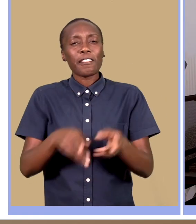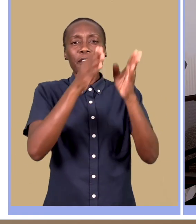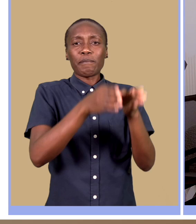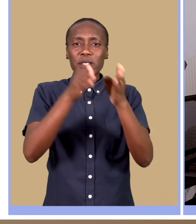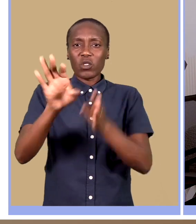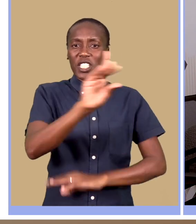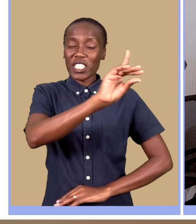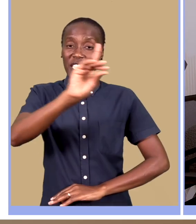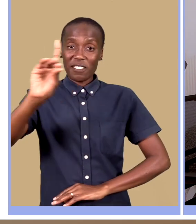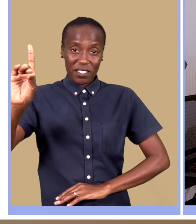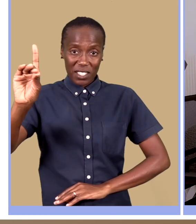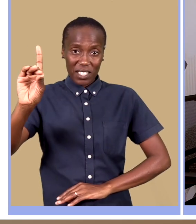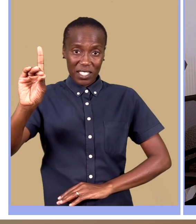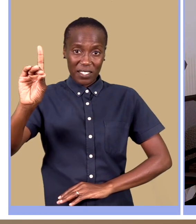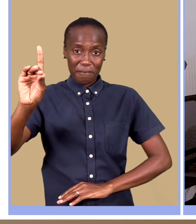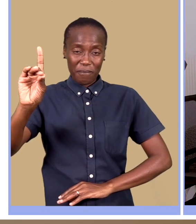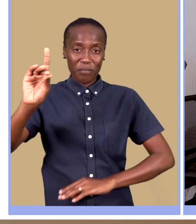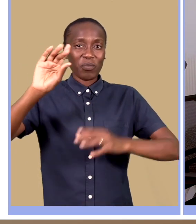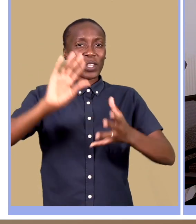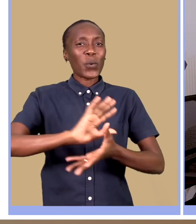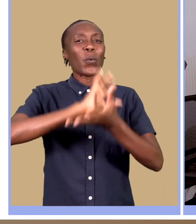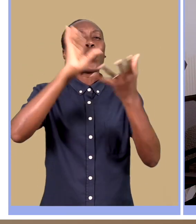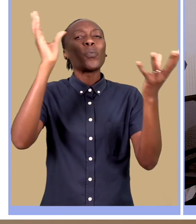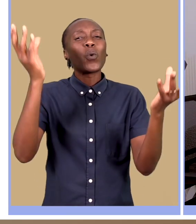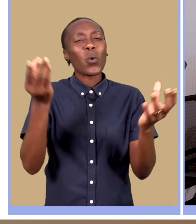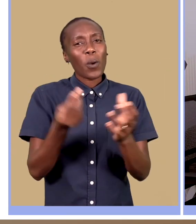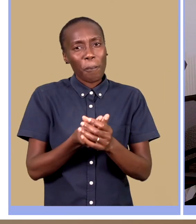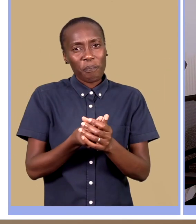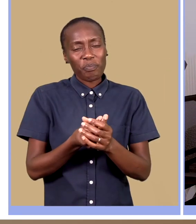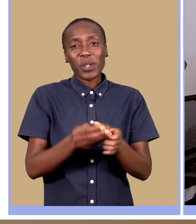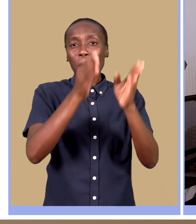várias tipologias, porque quando se diz pessoas com deficiências...